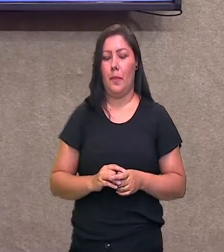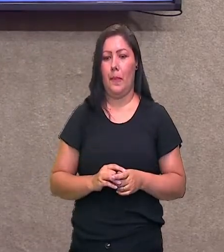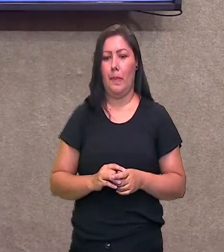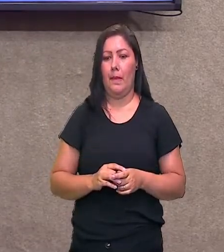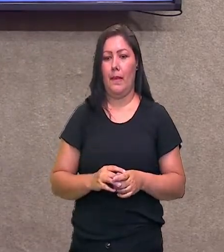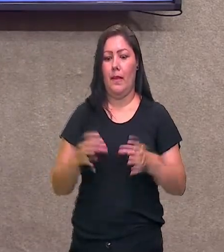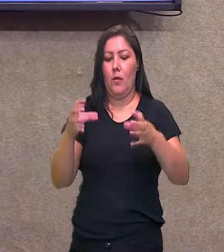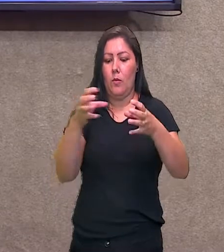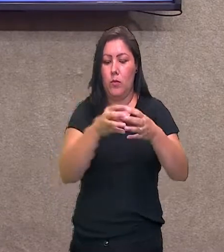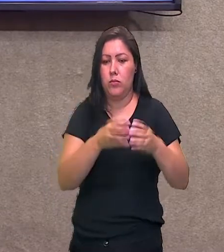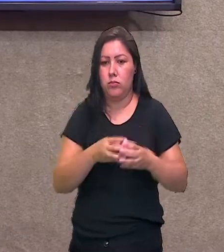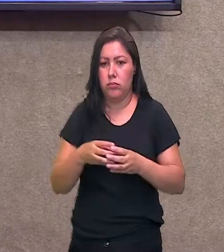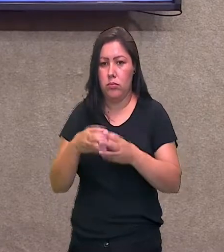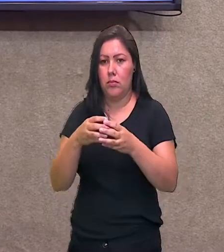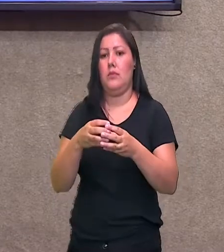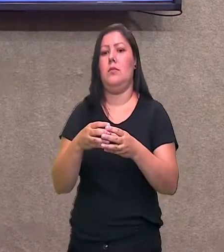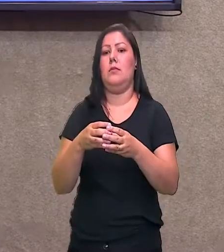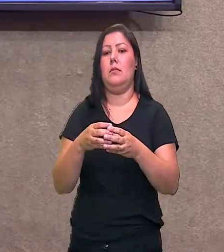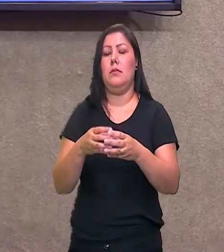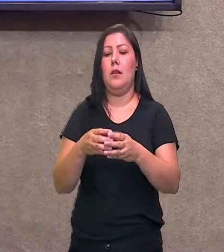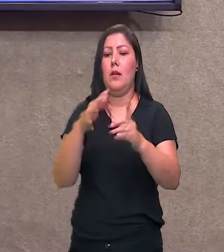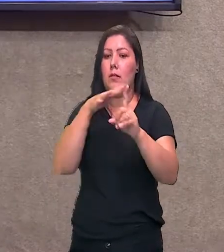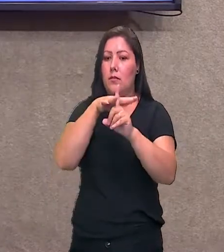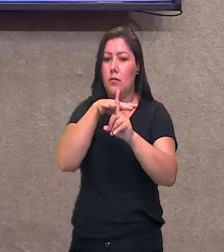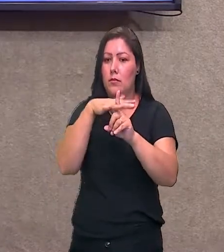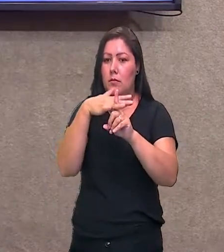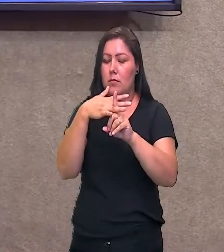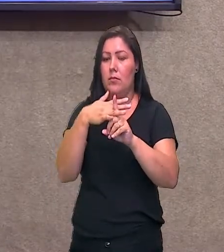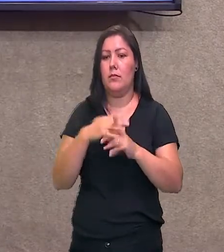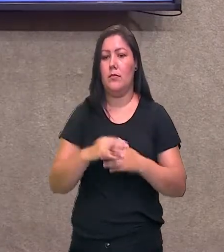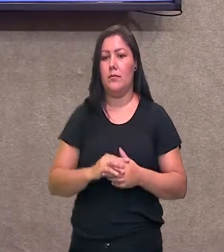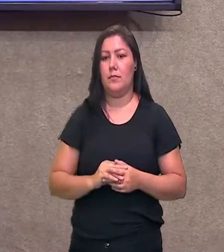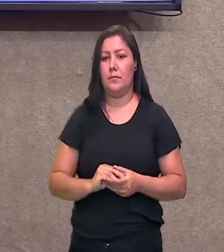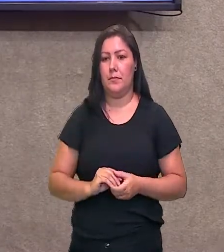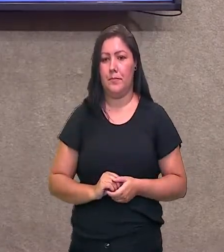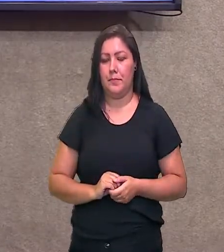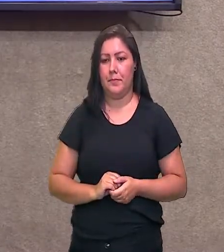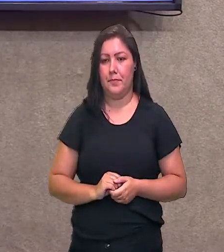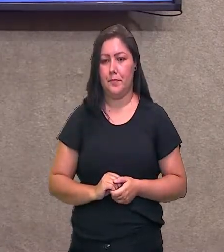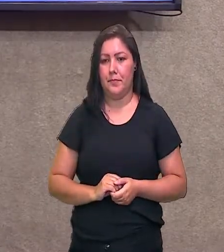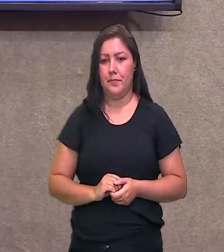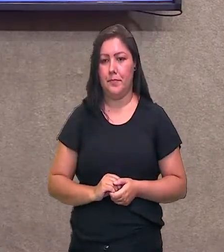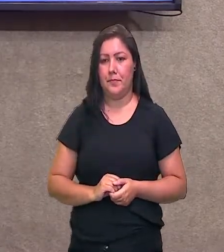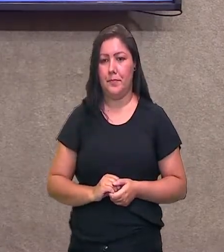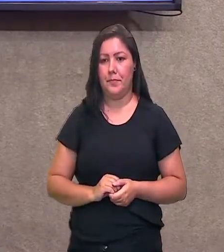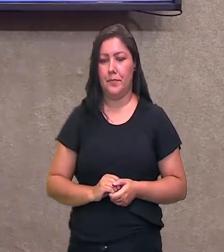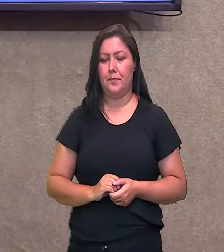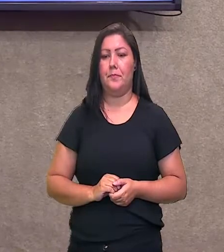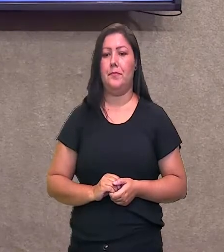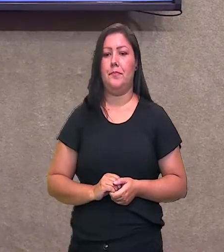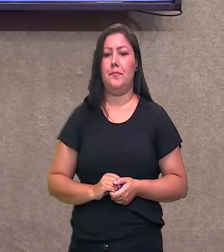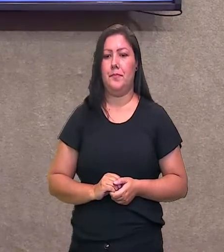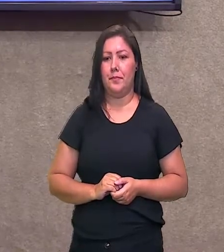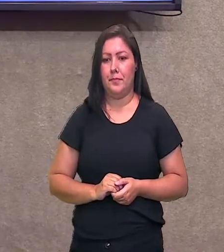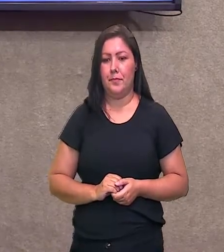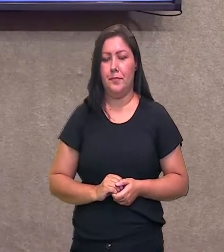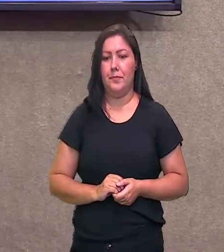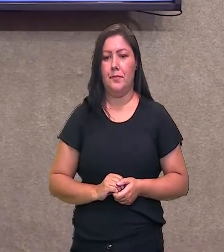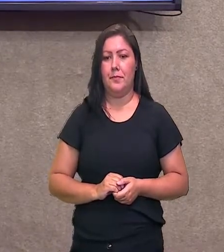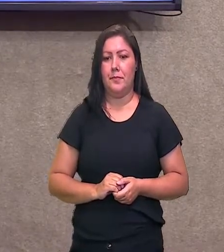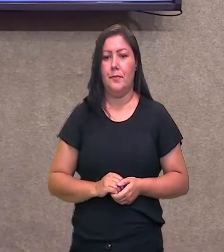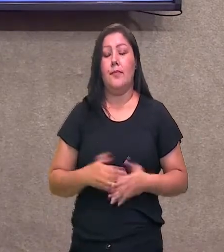Repúblicas Soviéticas. Ok? União das Repúblicas Socialistas